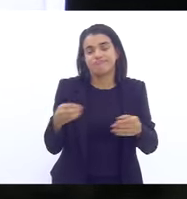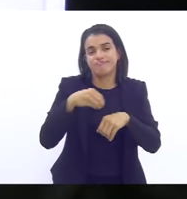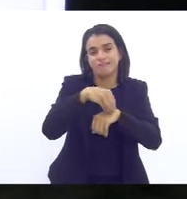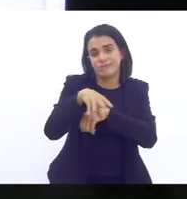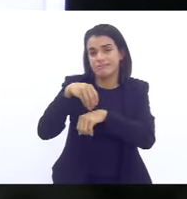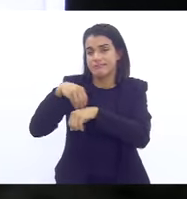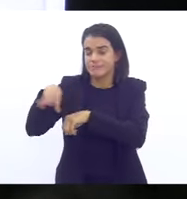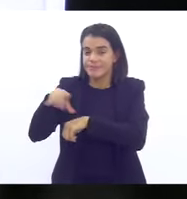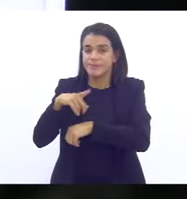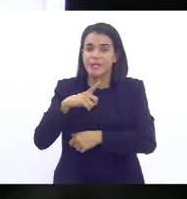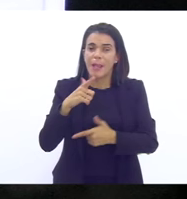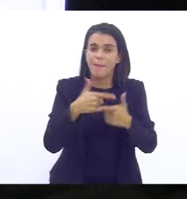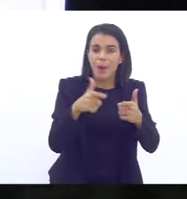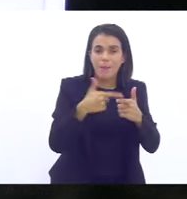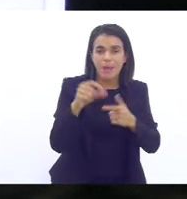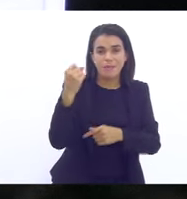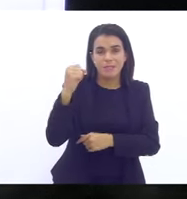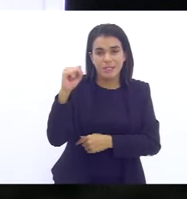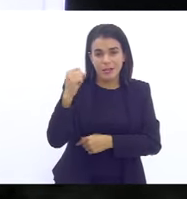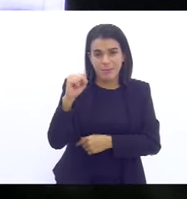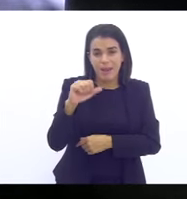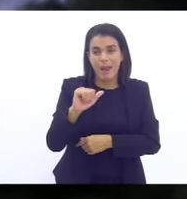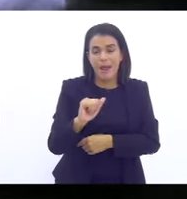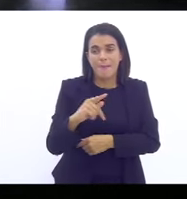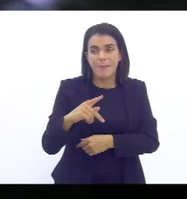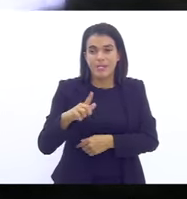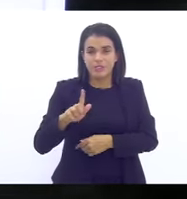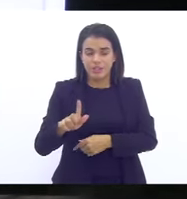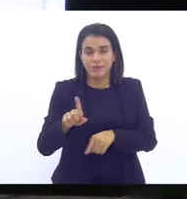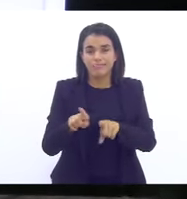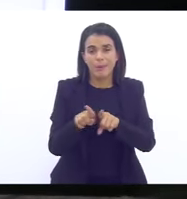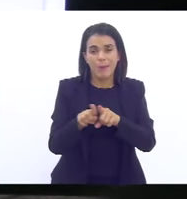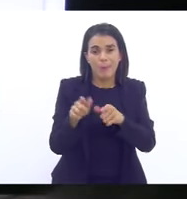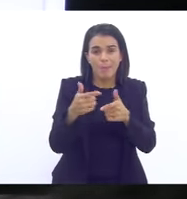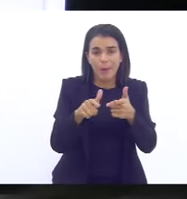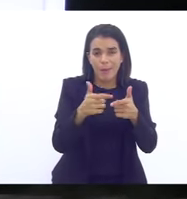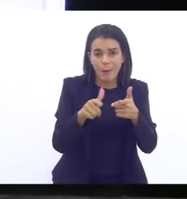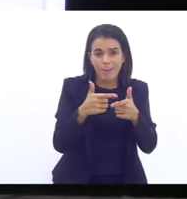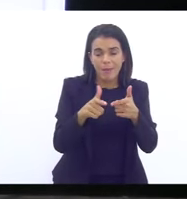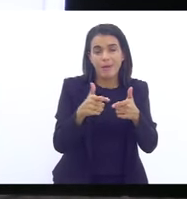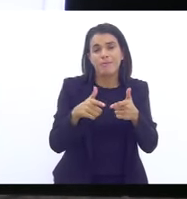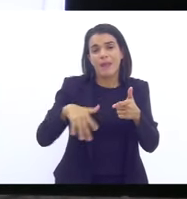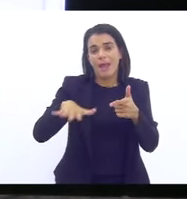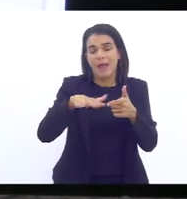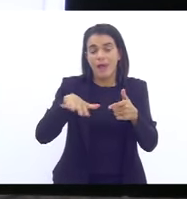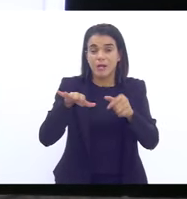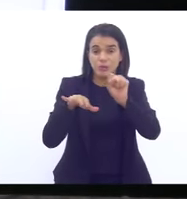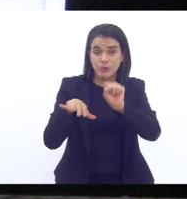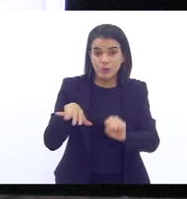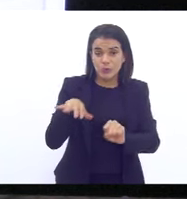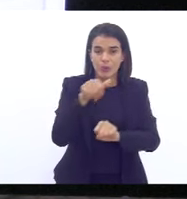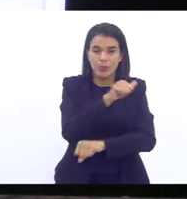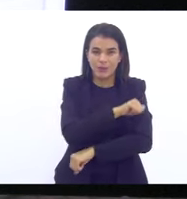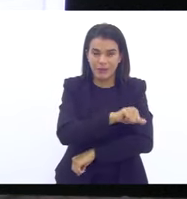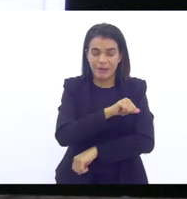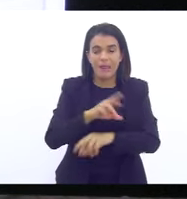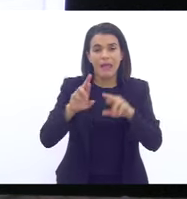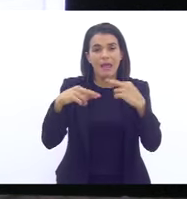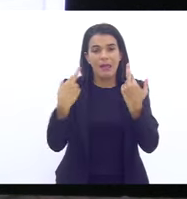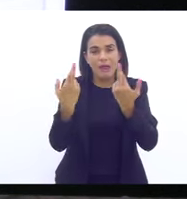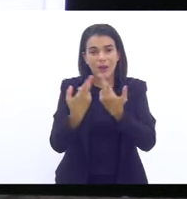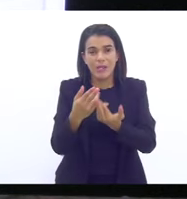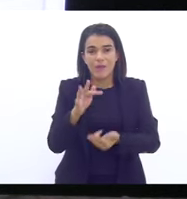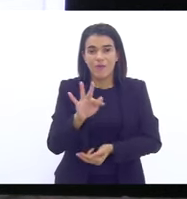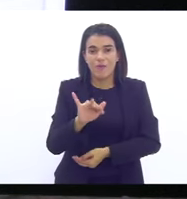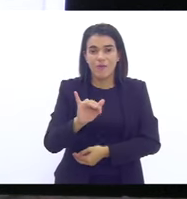Nós temos problemas em Seropédio com a P&G, o polo automotivo lá do Sul Fluminense, reuniões com a Firjan, problemas